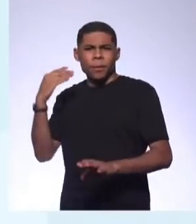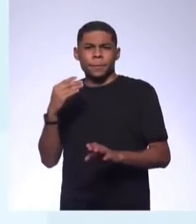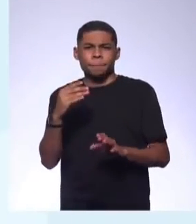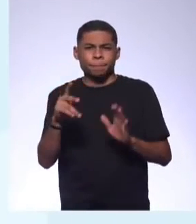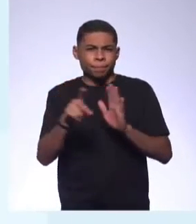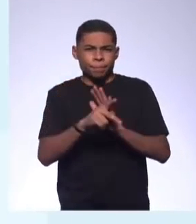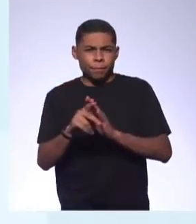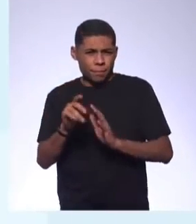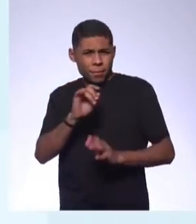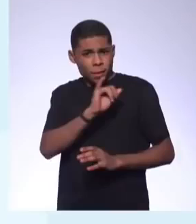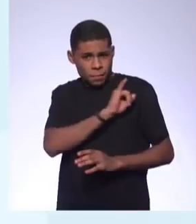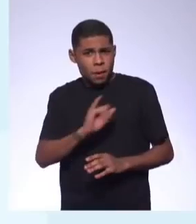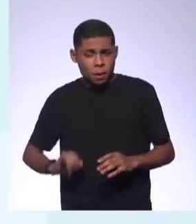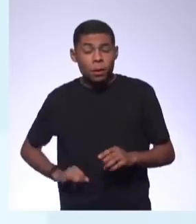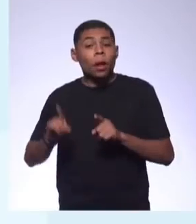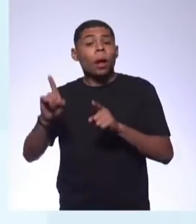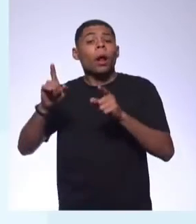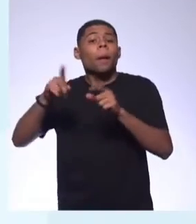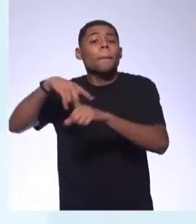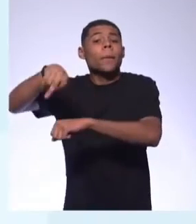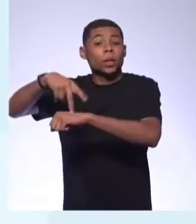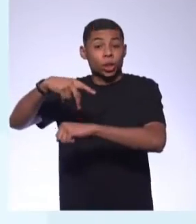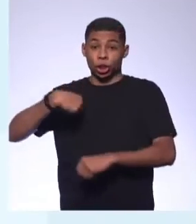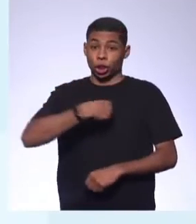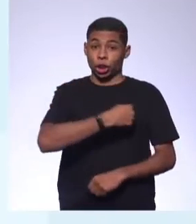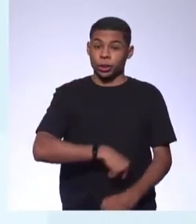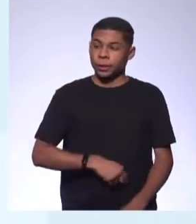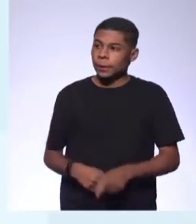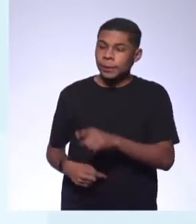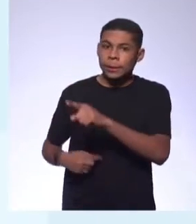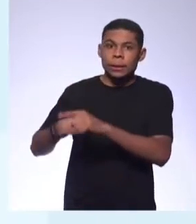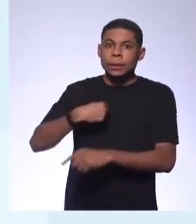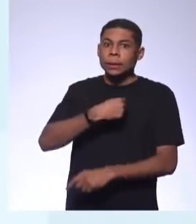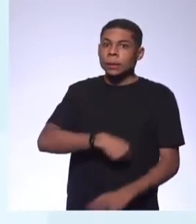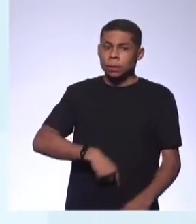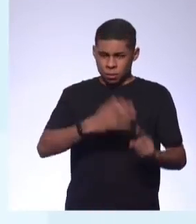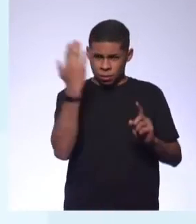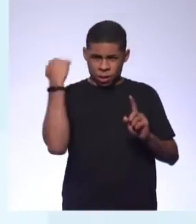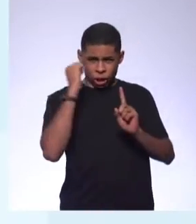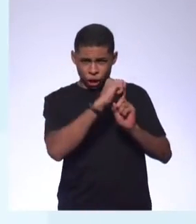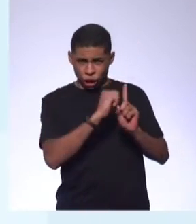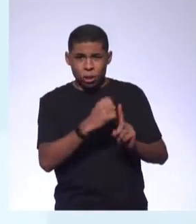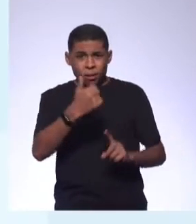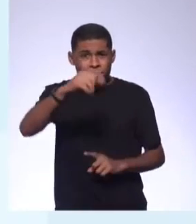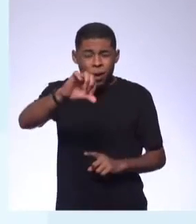e agora é na China. A China foi um problema aí no século XIX.